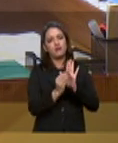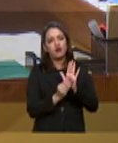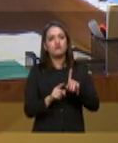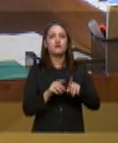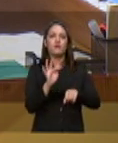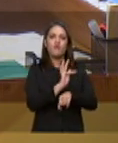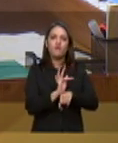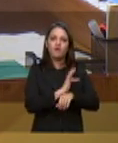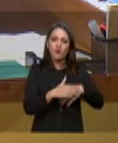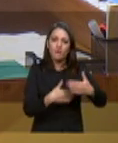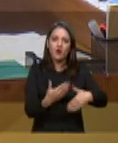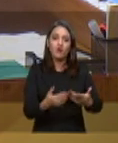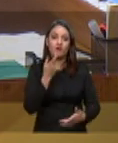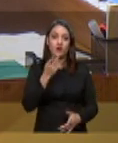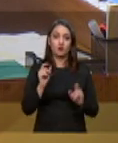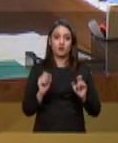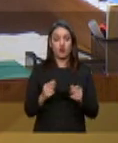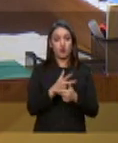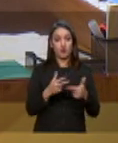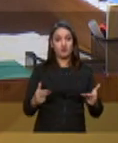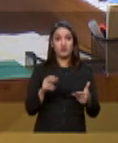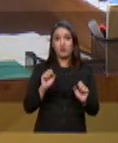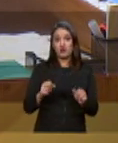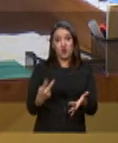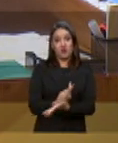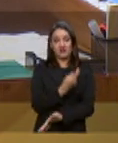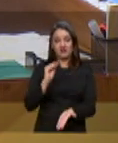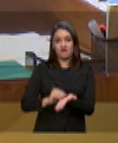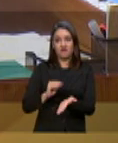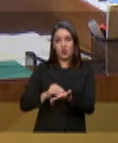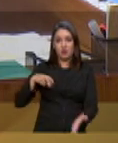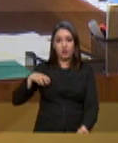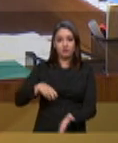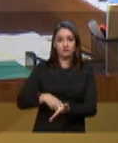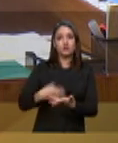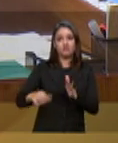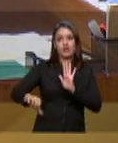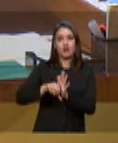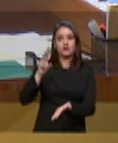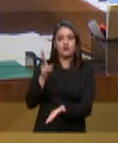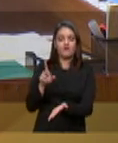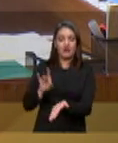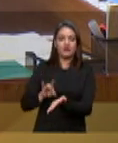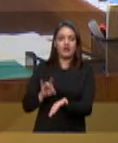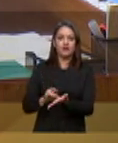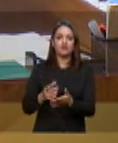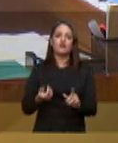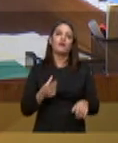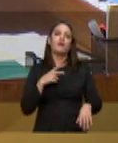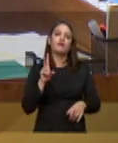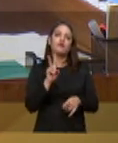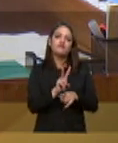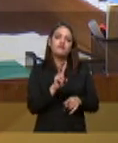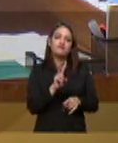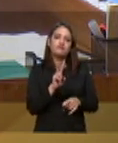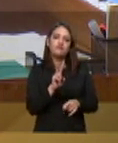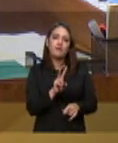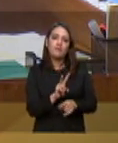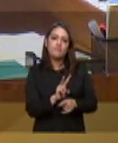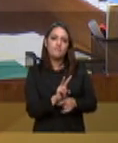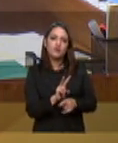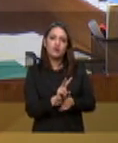incidindo em equívoco que favorece a impunidade das condutas criminosas e confere proteção insuficiente ao bem jurídico tutelado pelos tipos